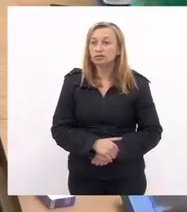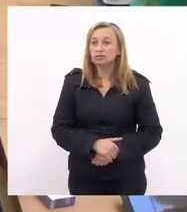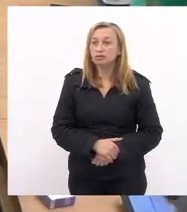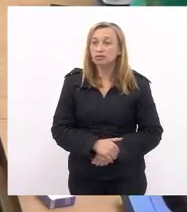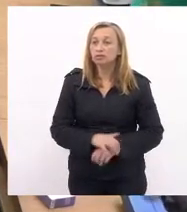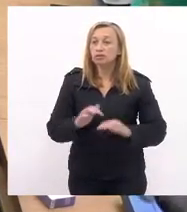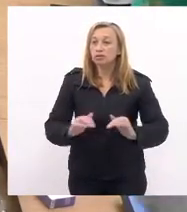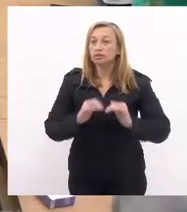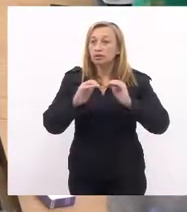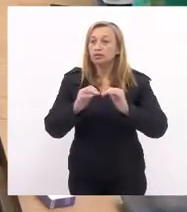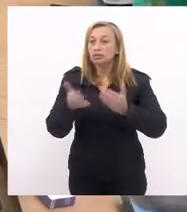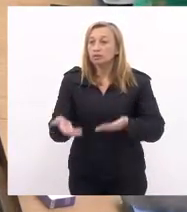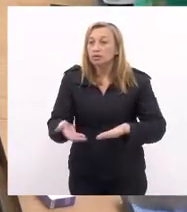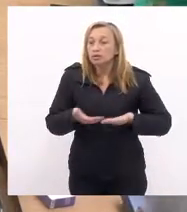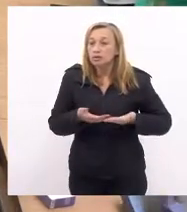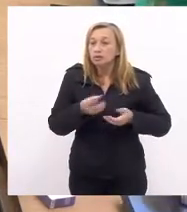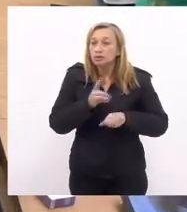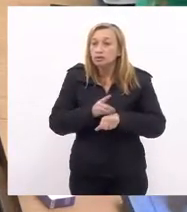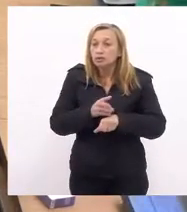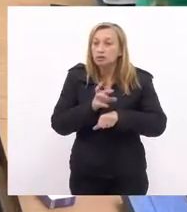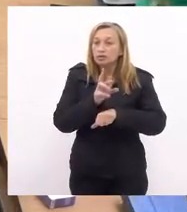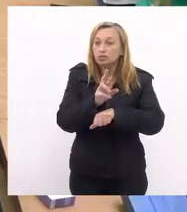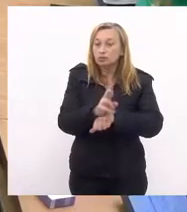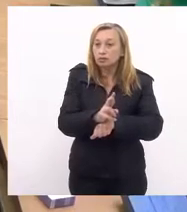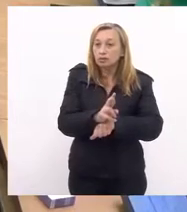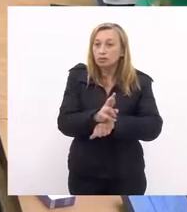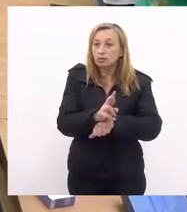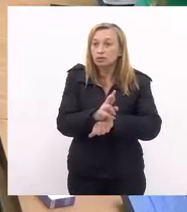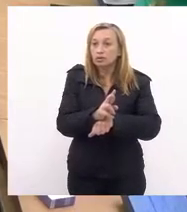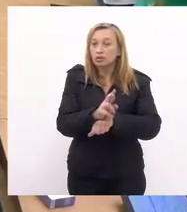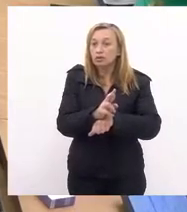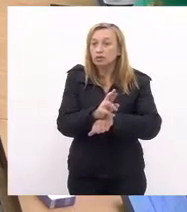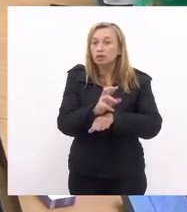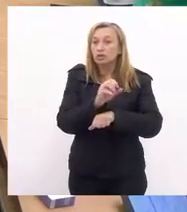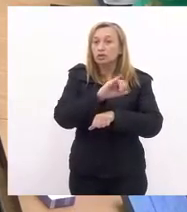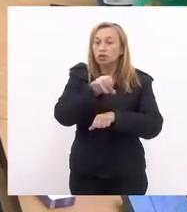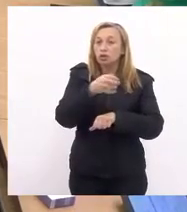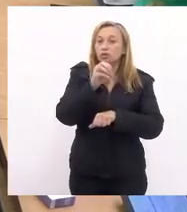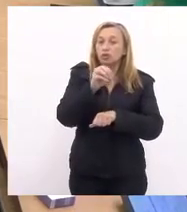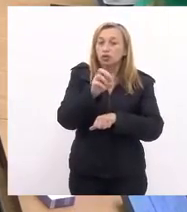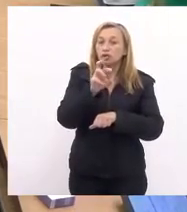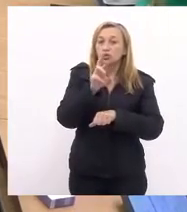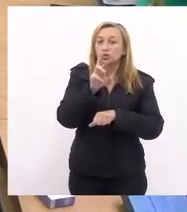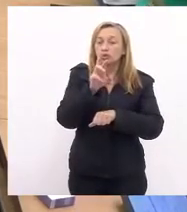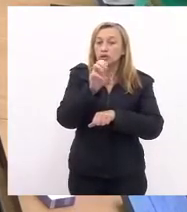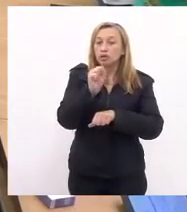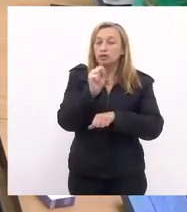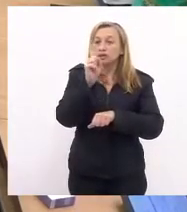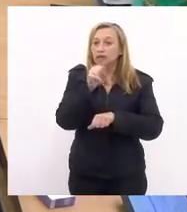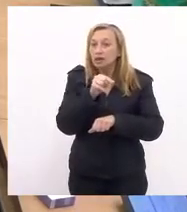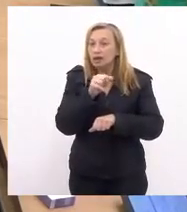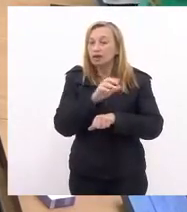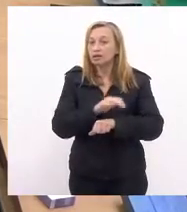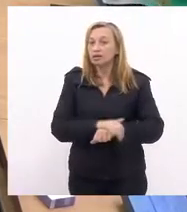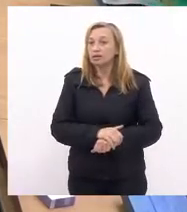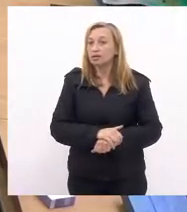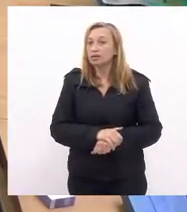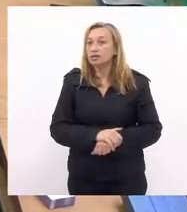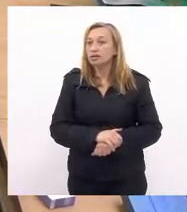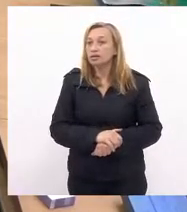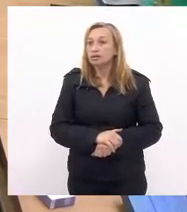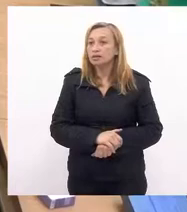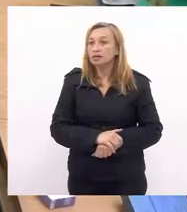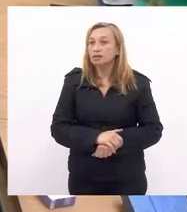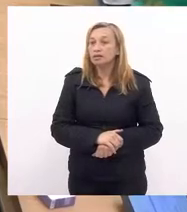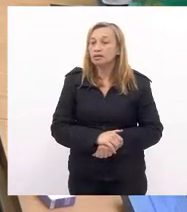Tenho a honra de chamar o excelentíssimo doutor José Carlos de Carvalho.